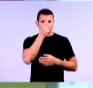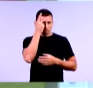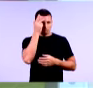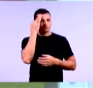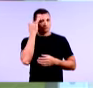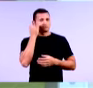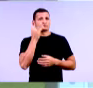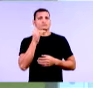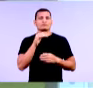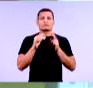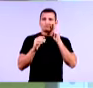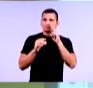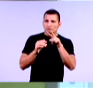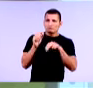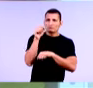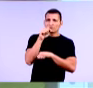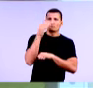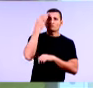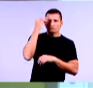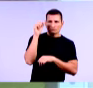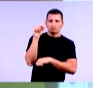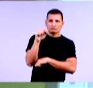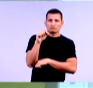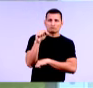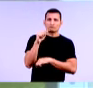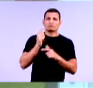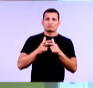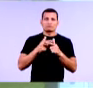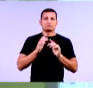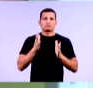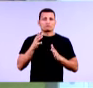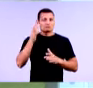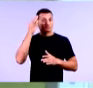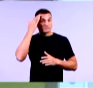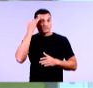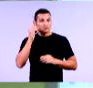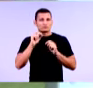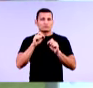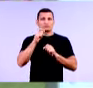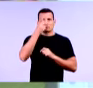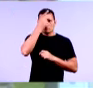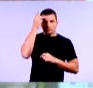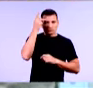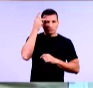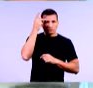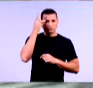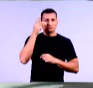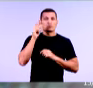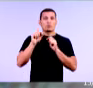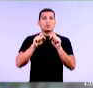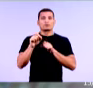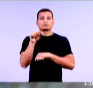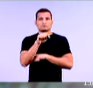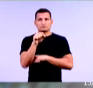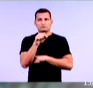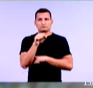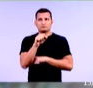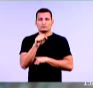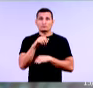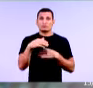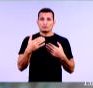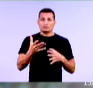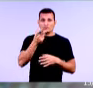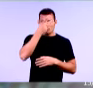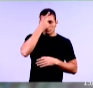distinguir. Mas por quê? Porque eu já tenho uma ideia pré-concebida do que é uma pessoa e do que é um carro. Então, pessoa e carro